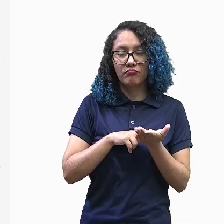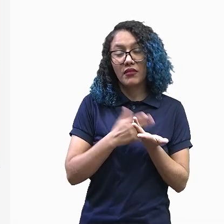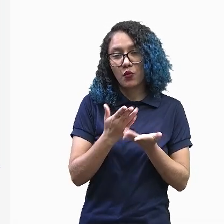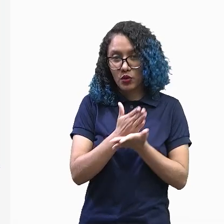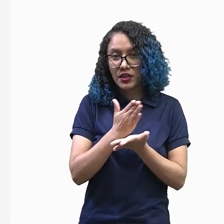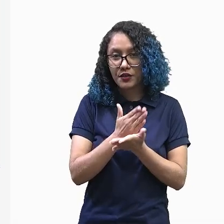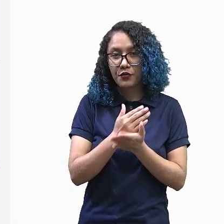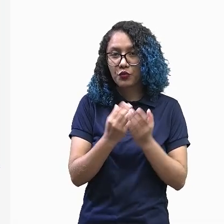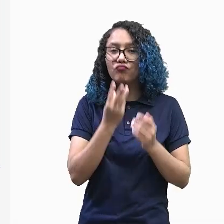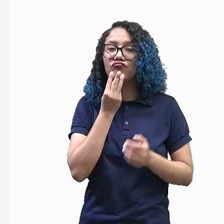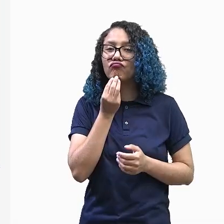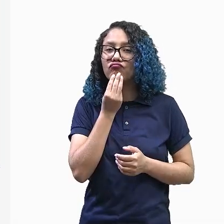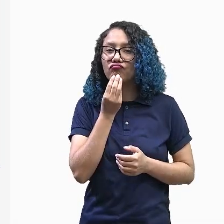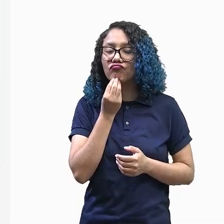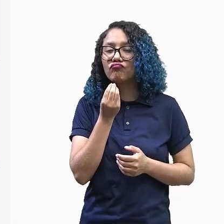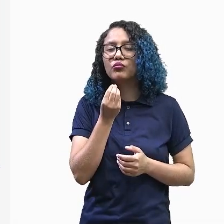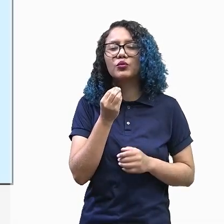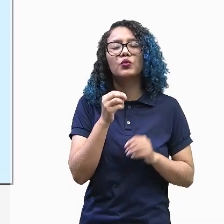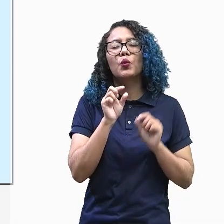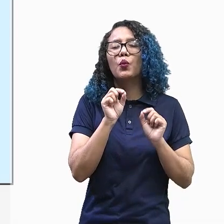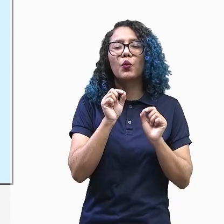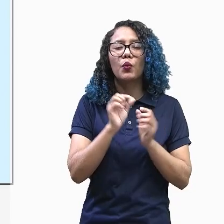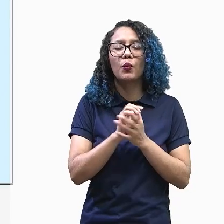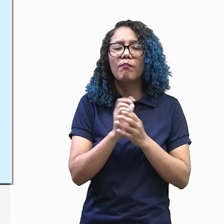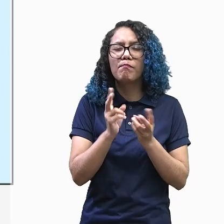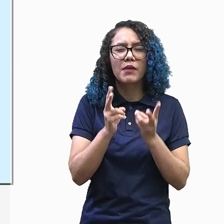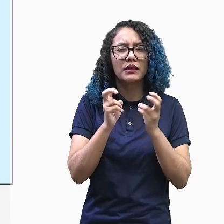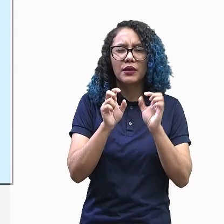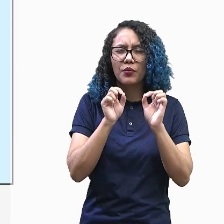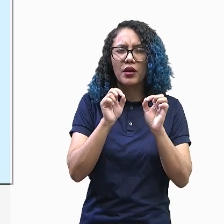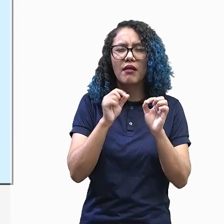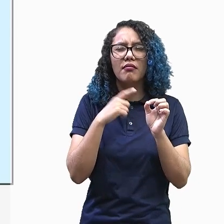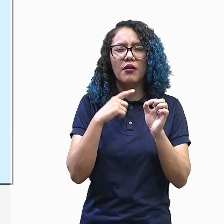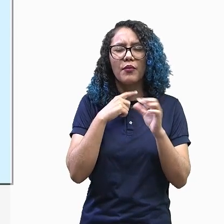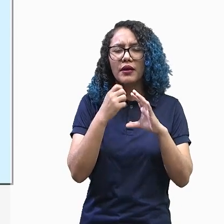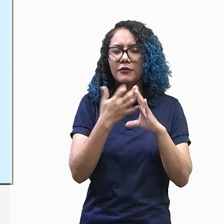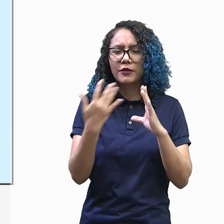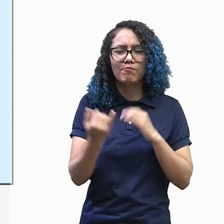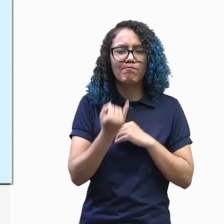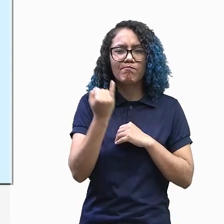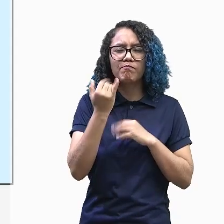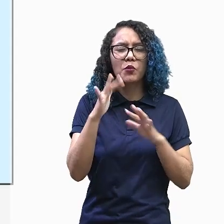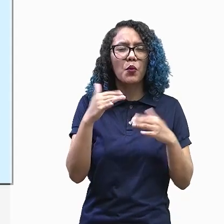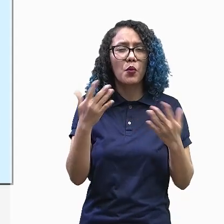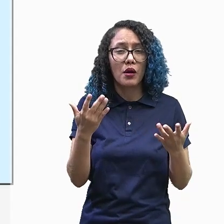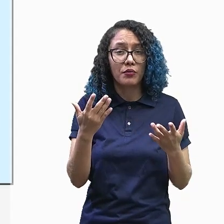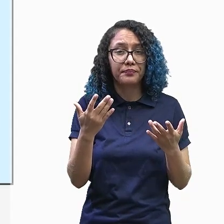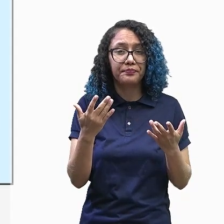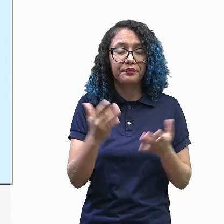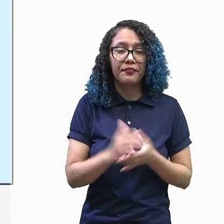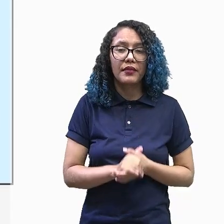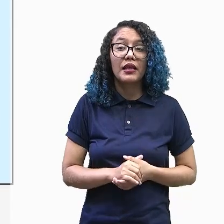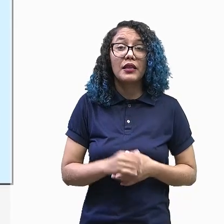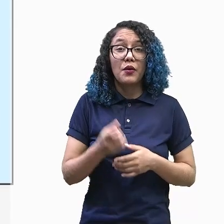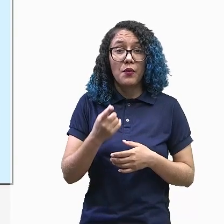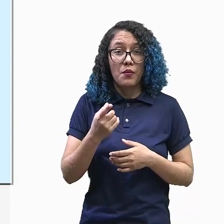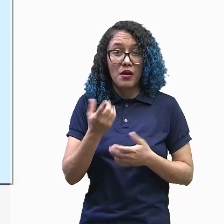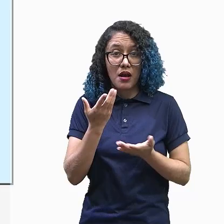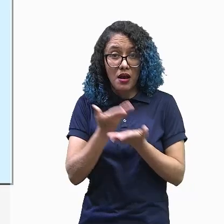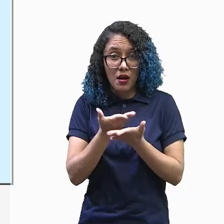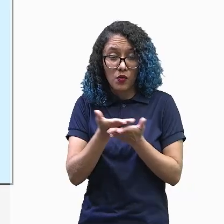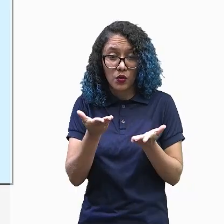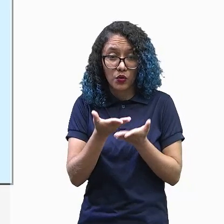de Assis, nós vamos observar um ponto importante aí, né, já que a nossa aula vai tratar sobre